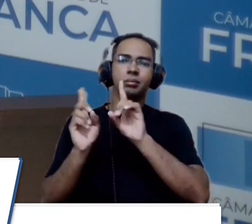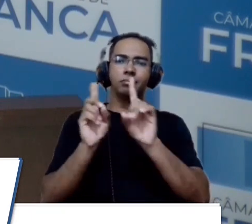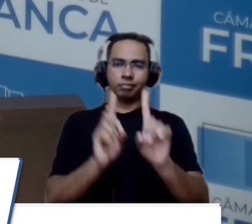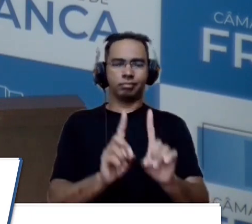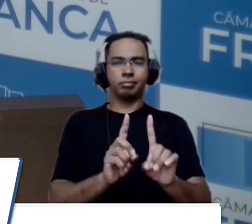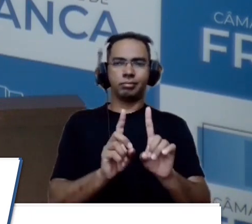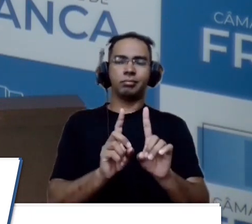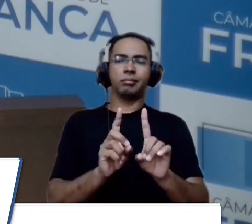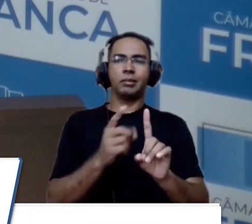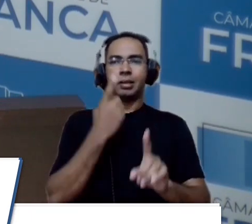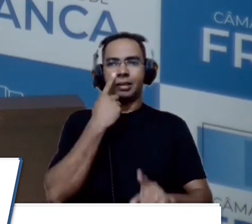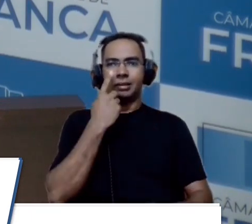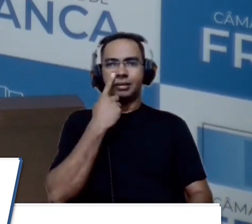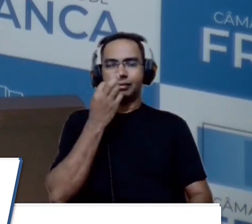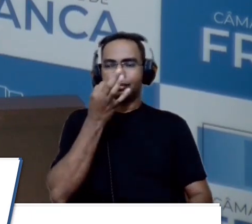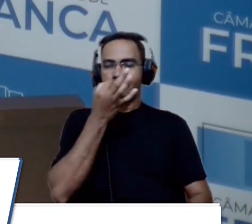questão